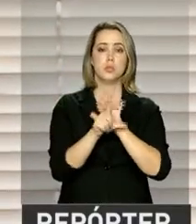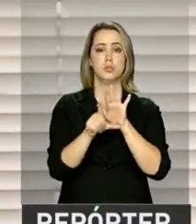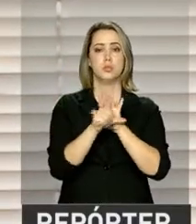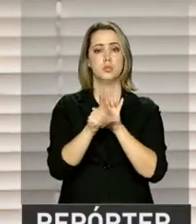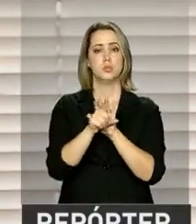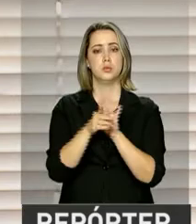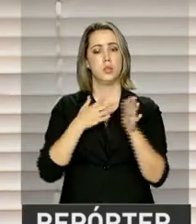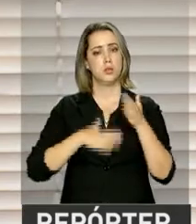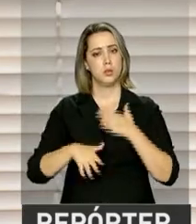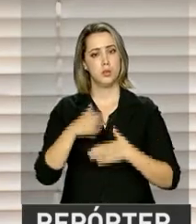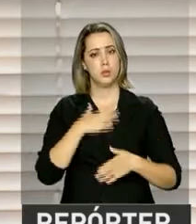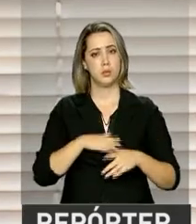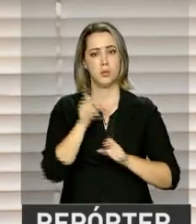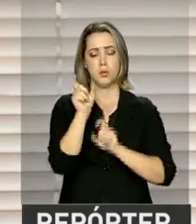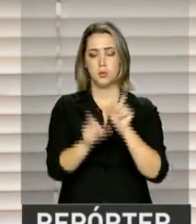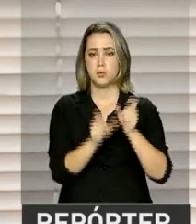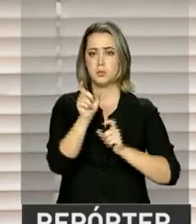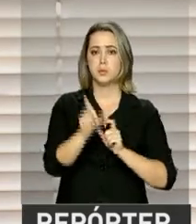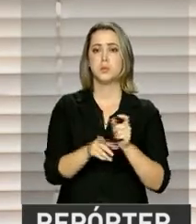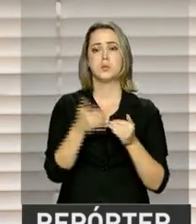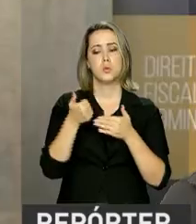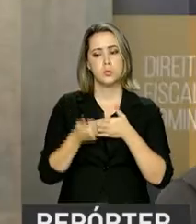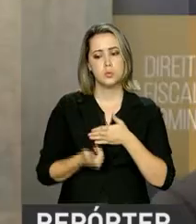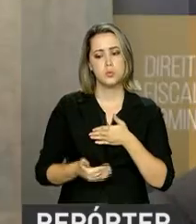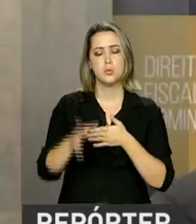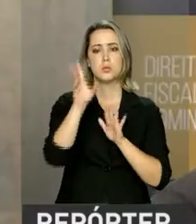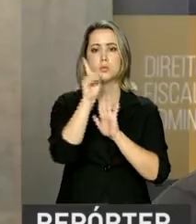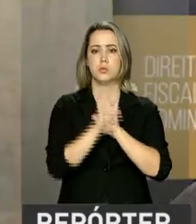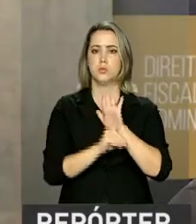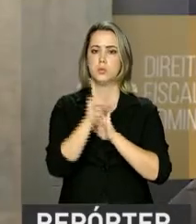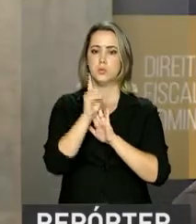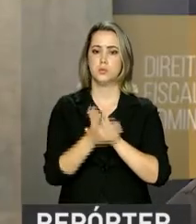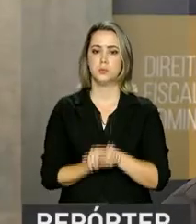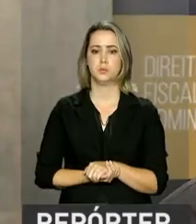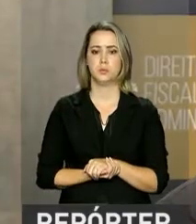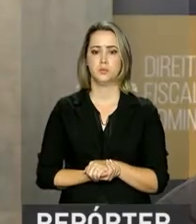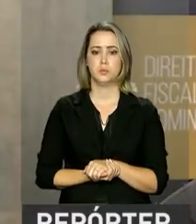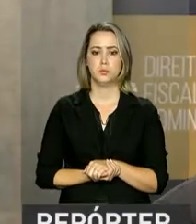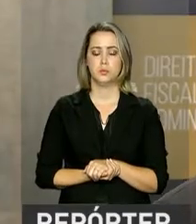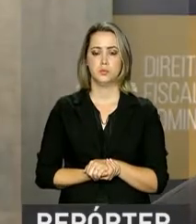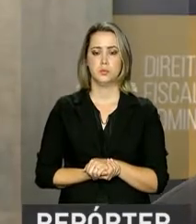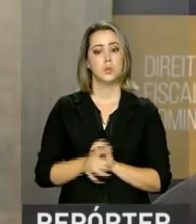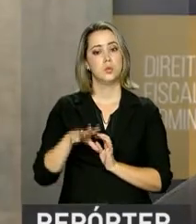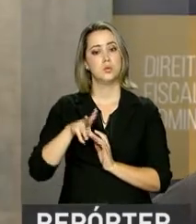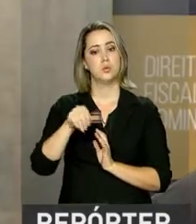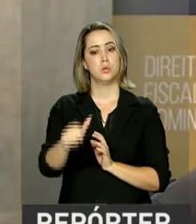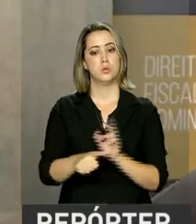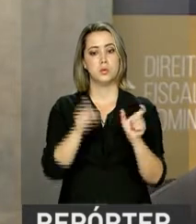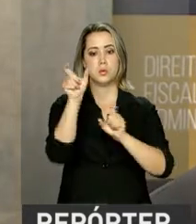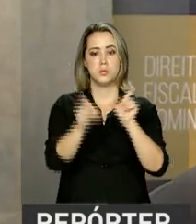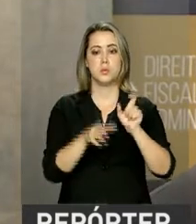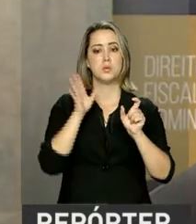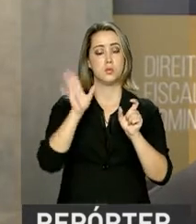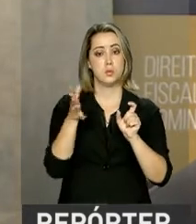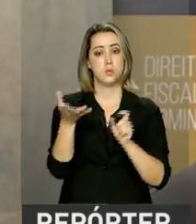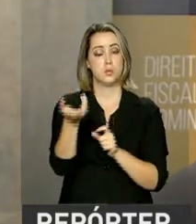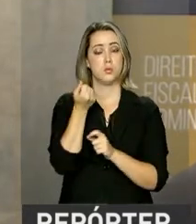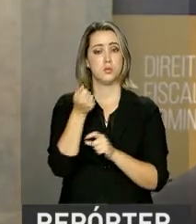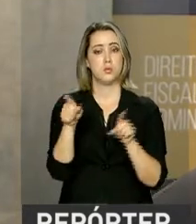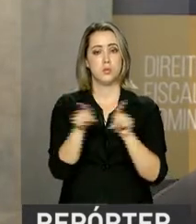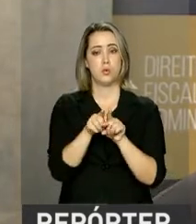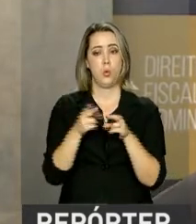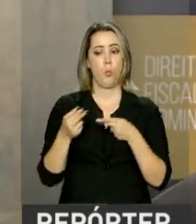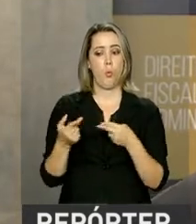cidadão quanto à manutenção o direito já adquiridos todo mundo que já recebe sua aposentadoria e sua atenção fica com a regra